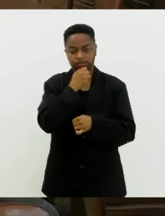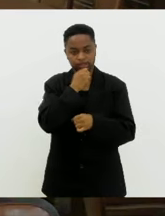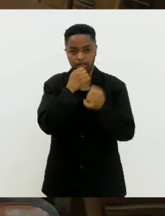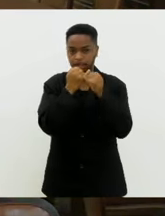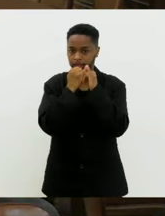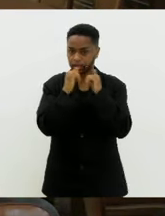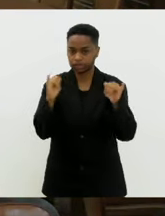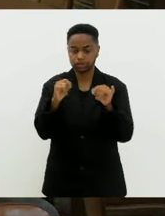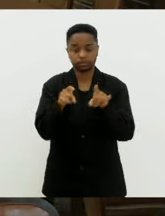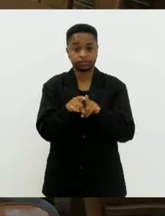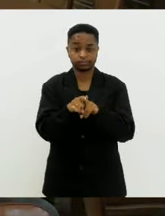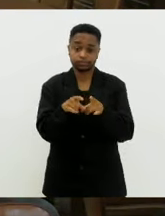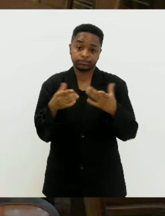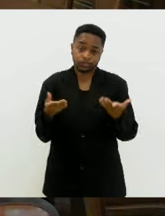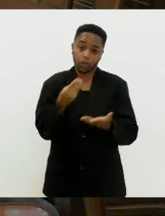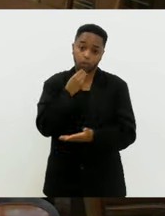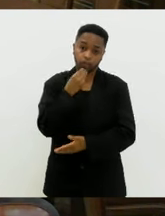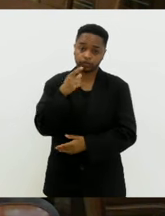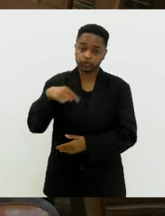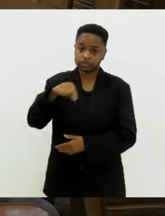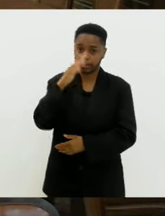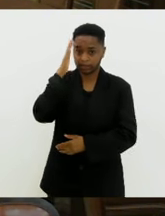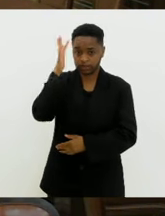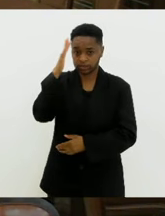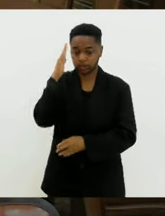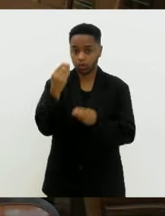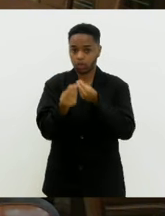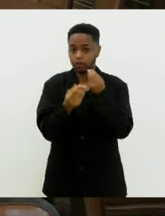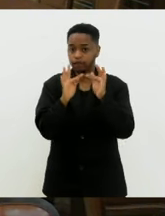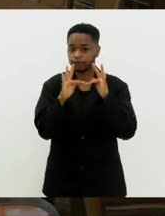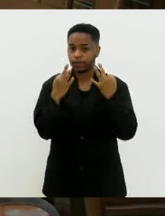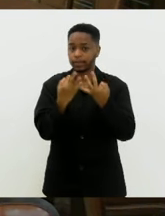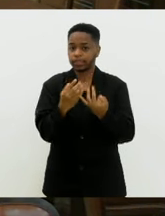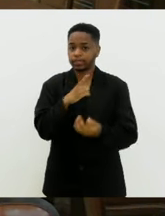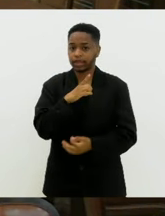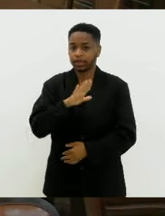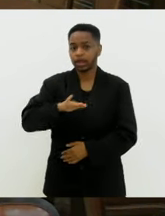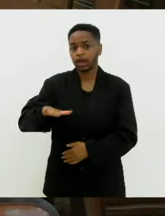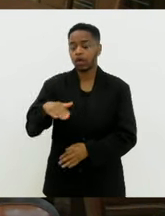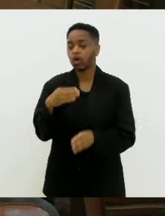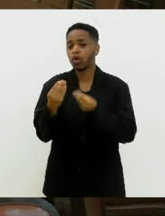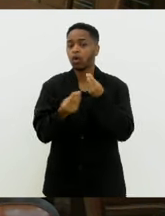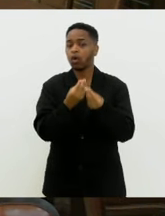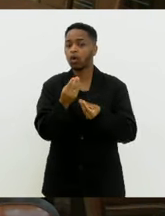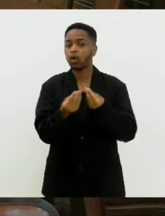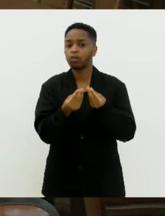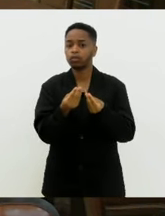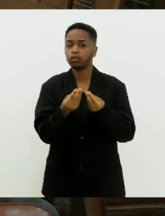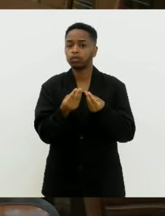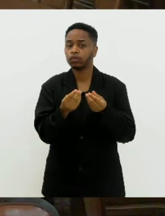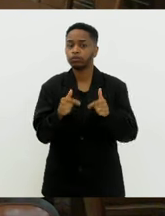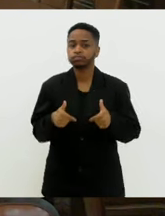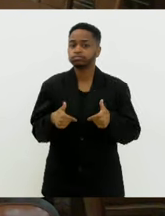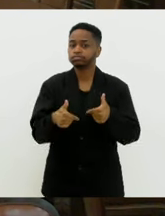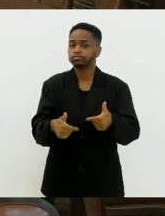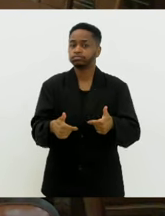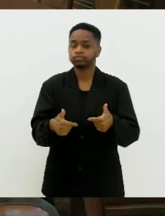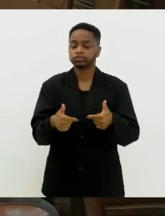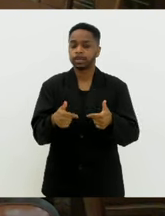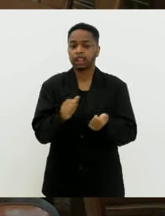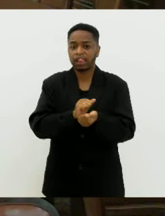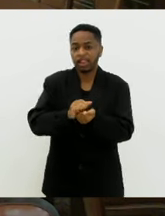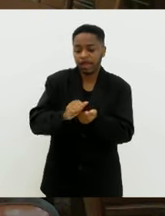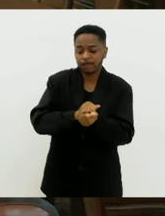você imagina uma família com crianças, como é que é que faça o seu asseio cotidiano, lavar